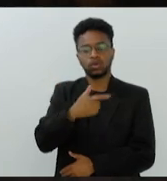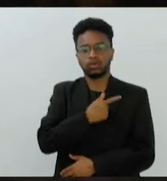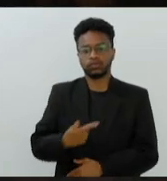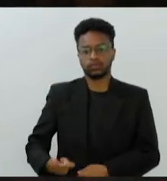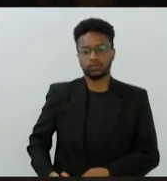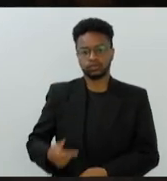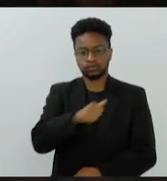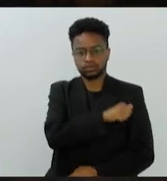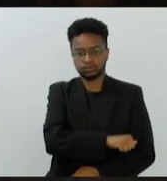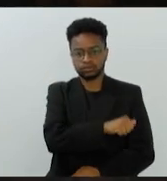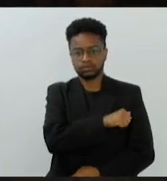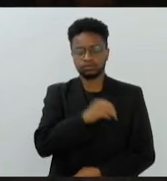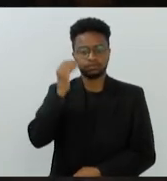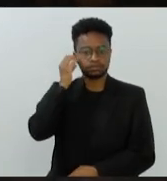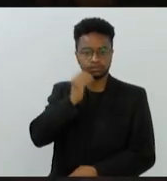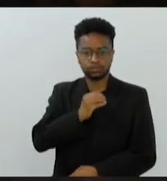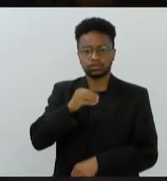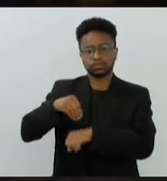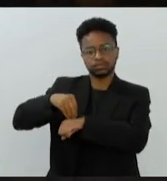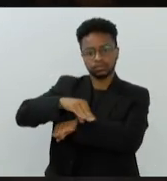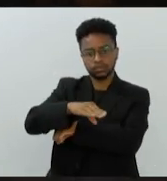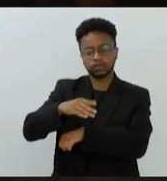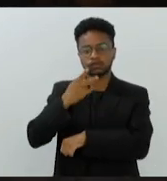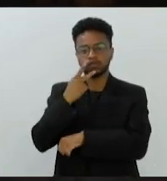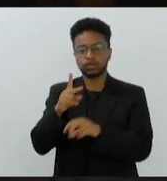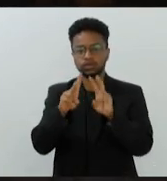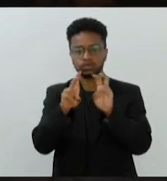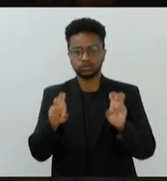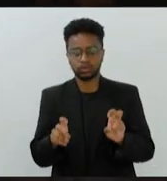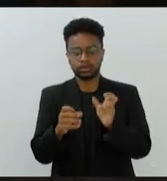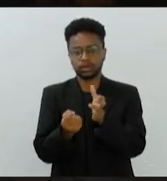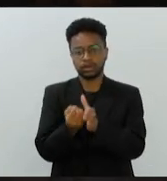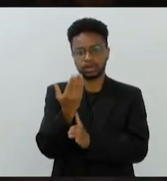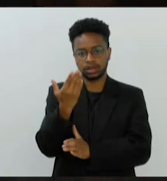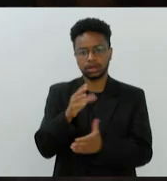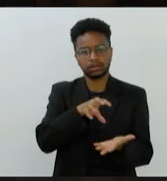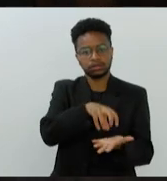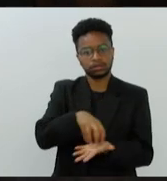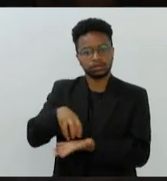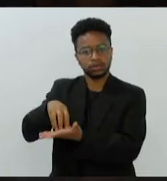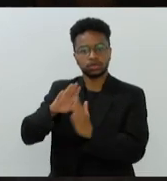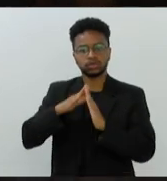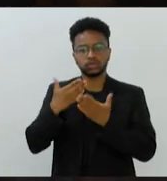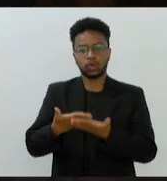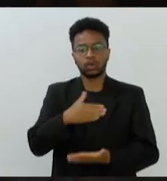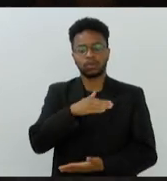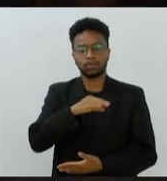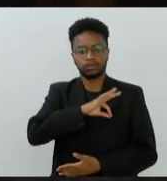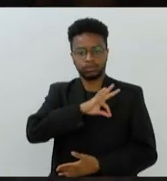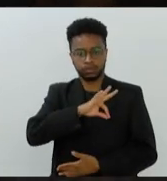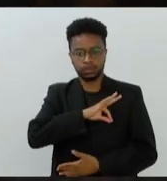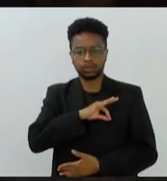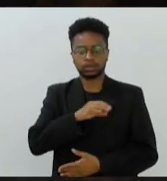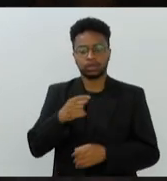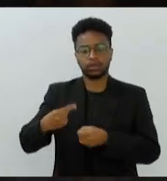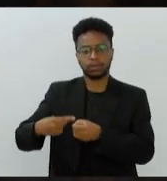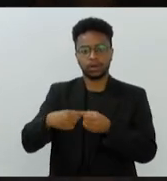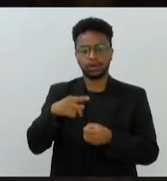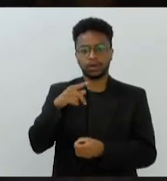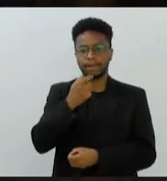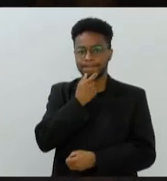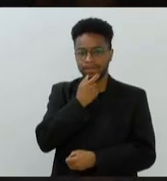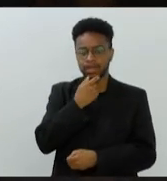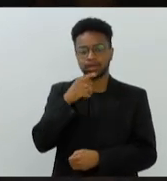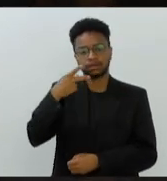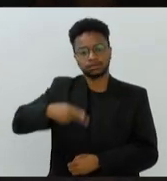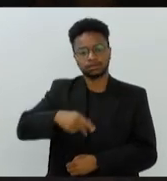Rio de Janeiro o envio de mensagem dispondo sobre a criação de unidade do Colégio da Polícia Militar no bairro da Penha, no âmbito